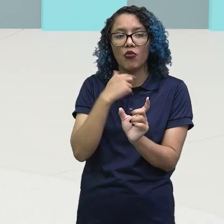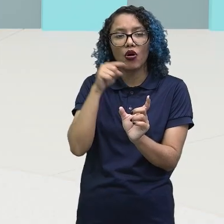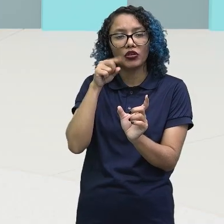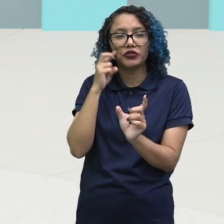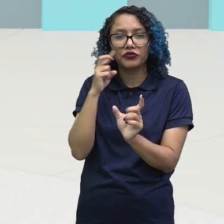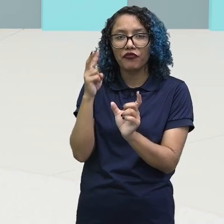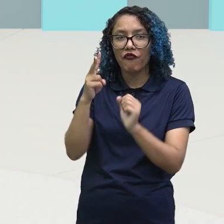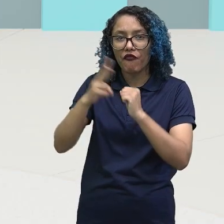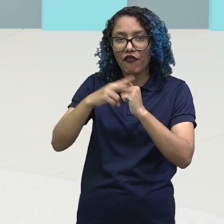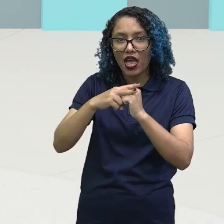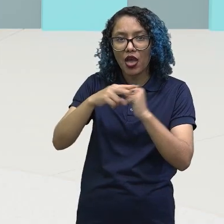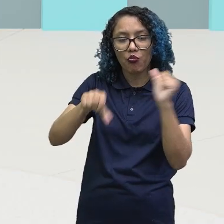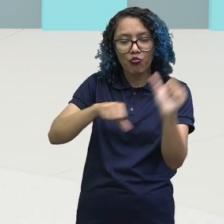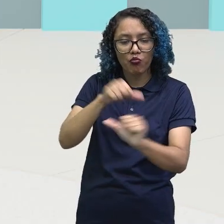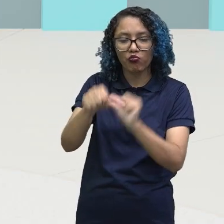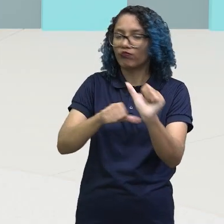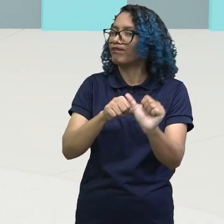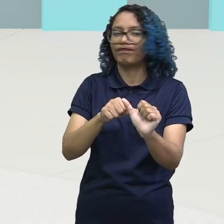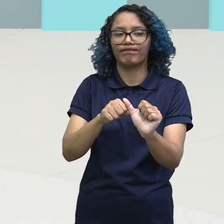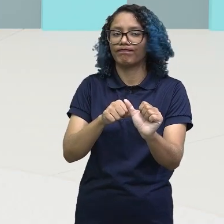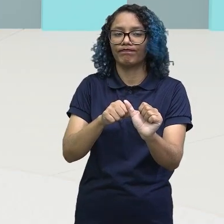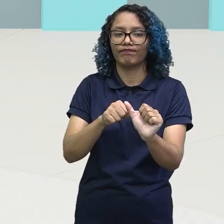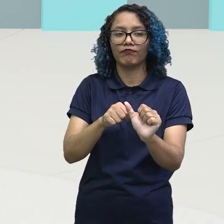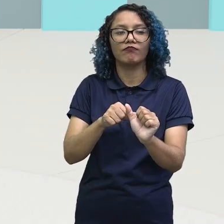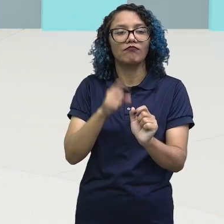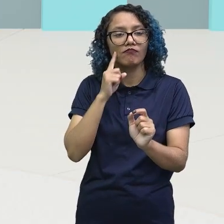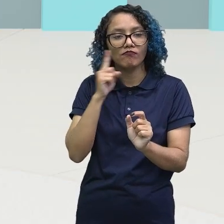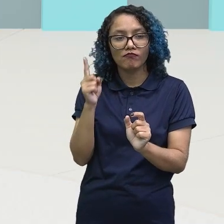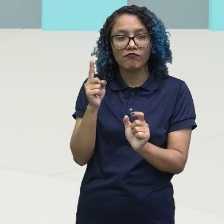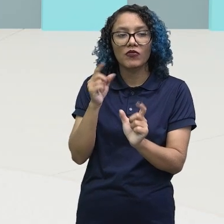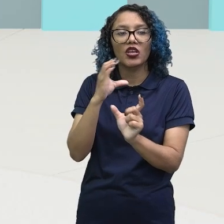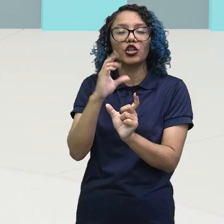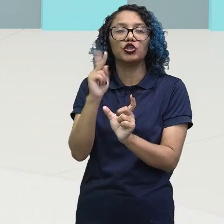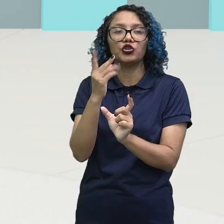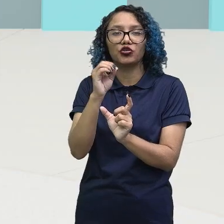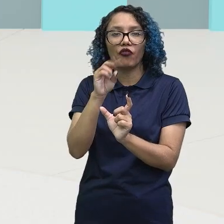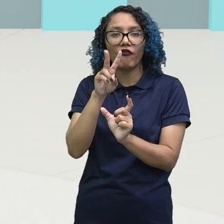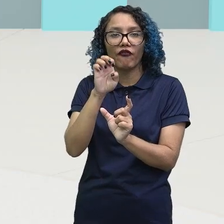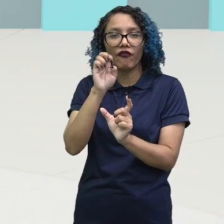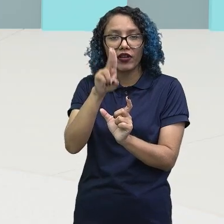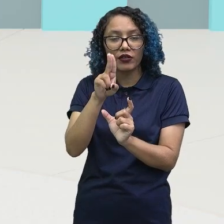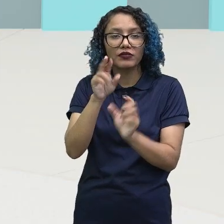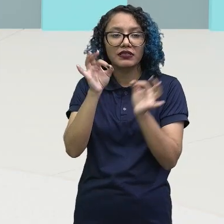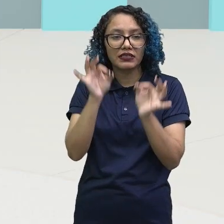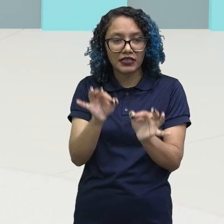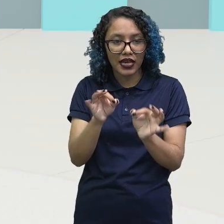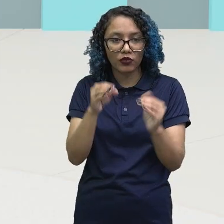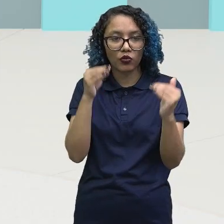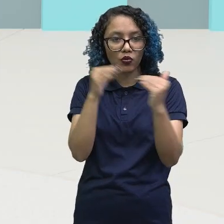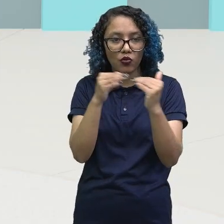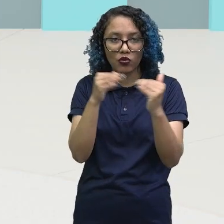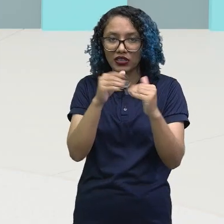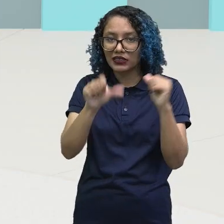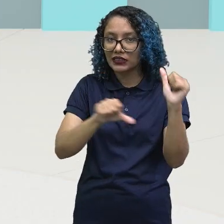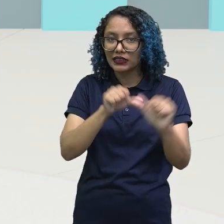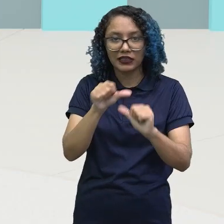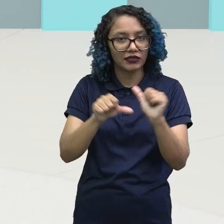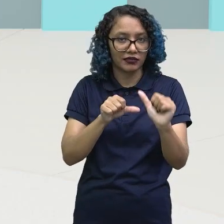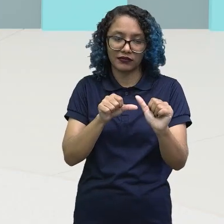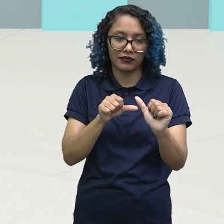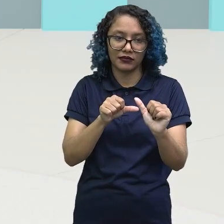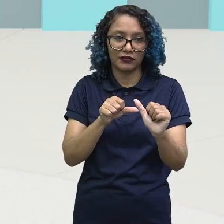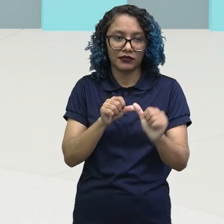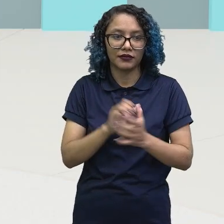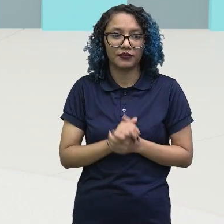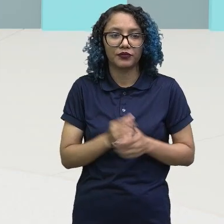essa concordância. Então, choveu muito ontem. O verbo impessoal não sofre concordância. Há muitas